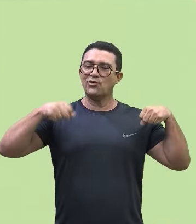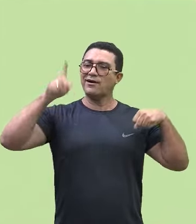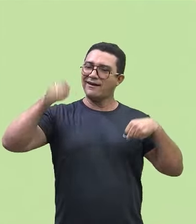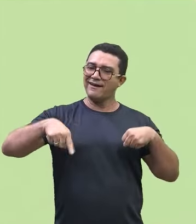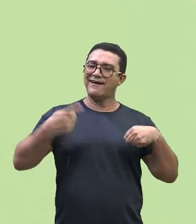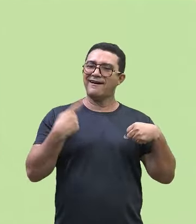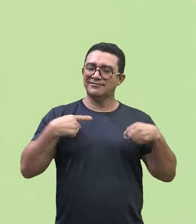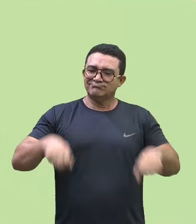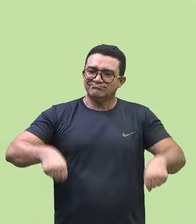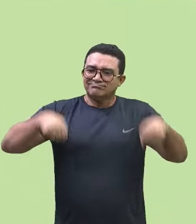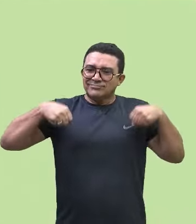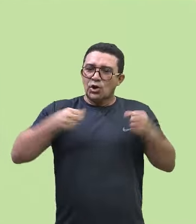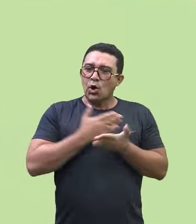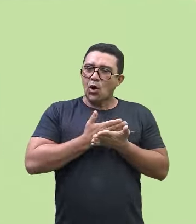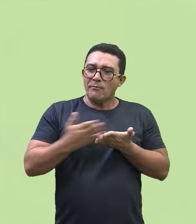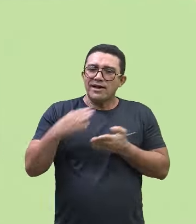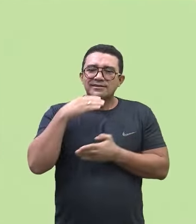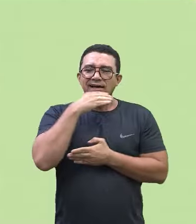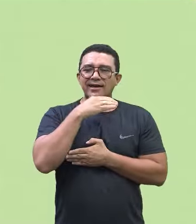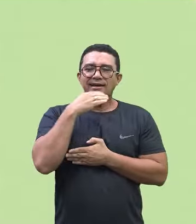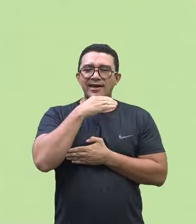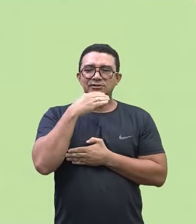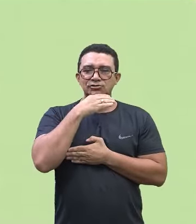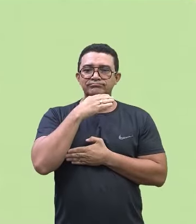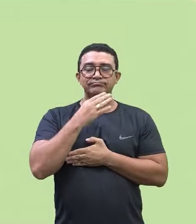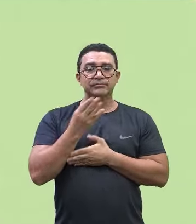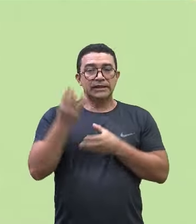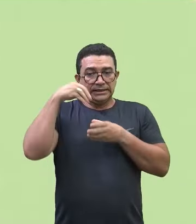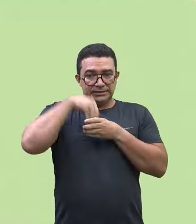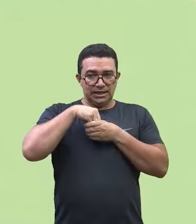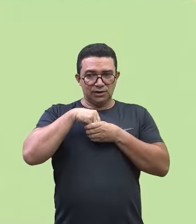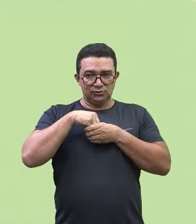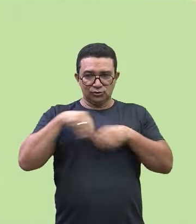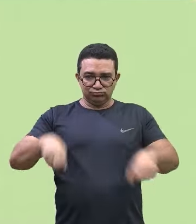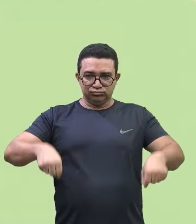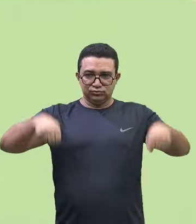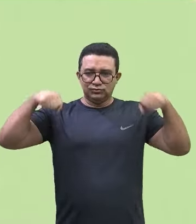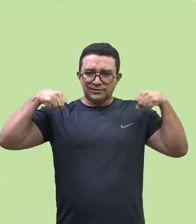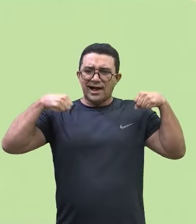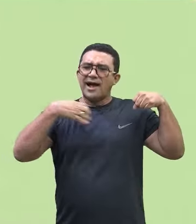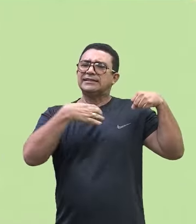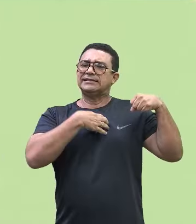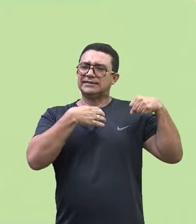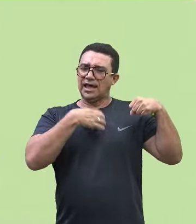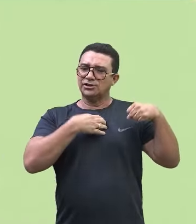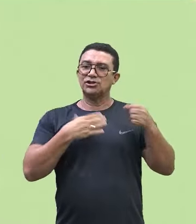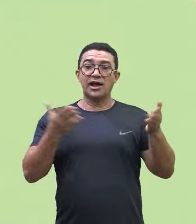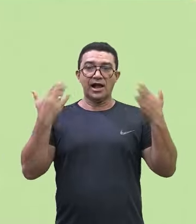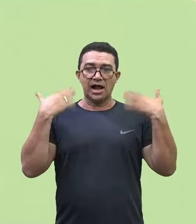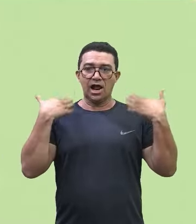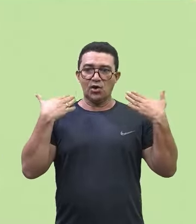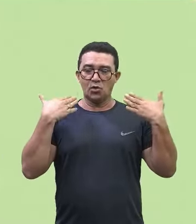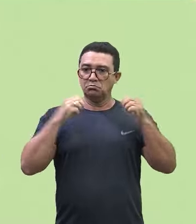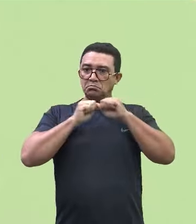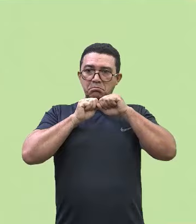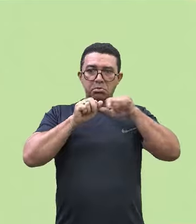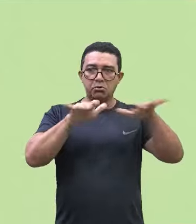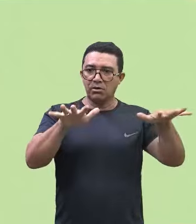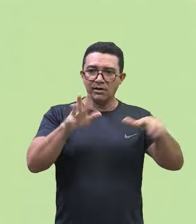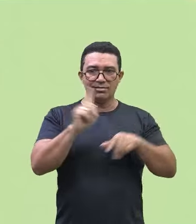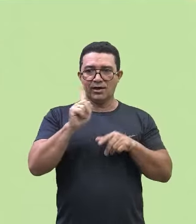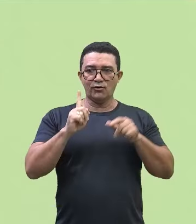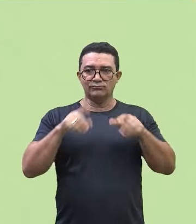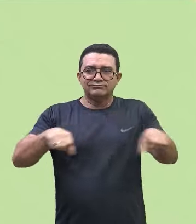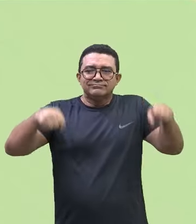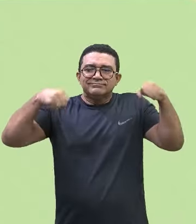isolante térmico. Então, o calor que está dentro do cobertor não vai sair, ele vai se manter ali